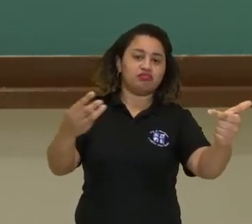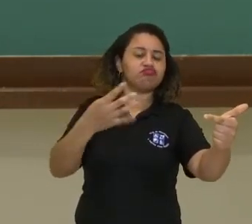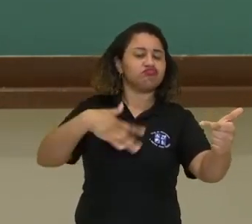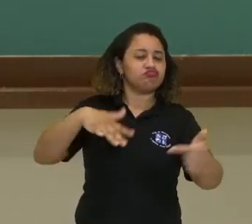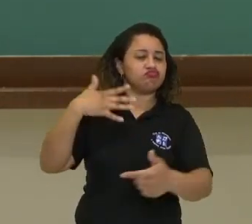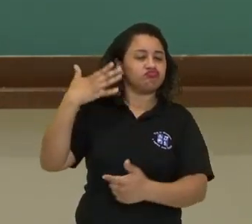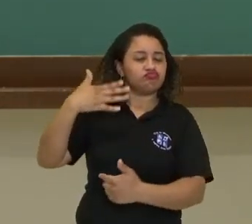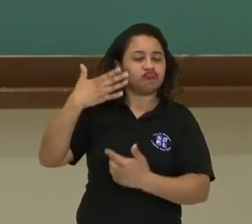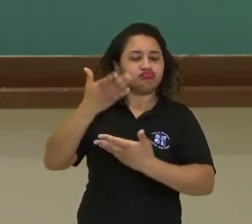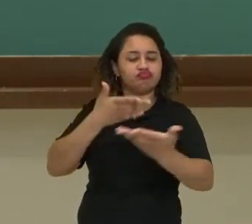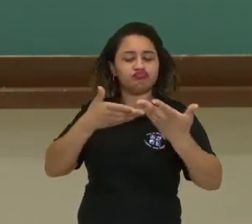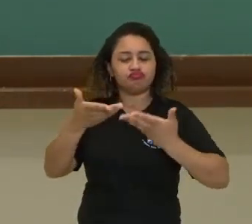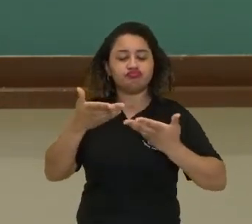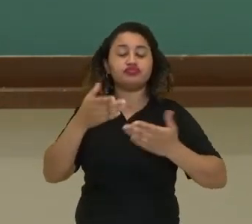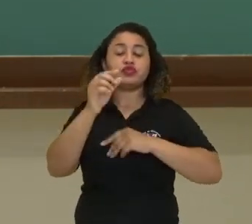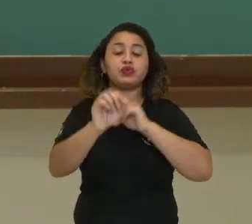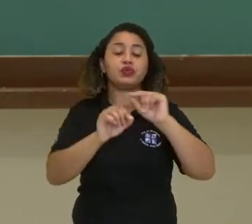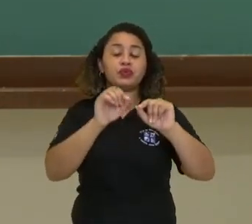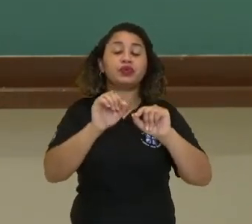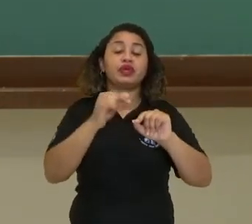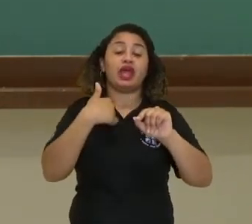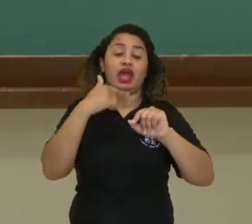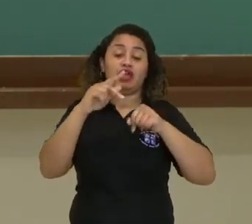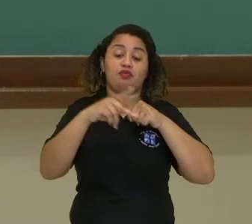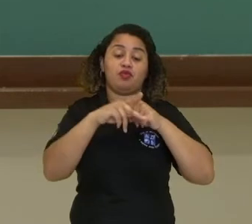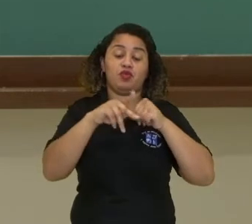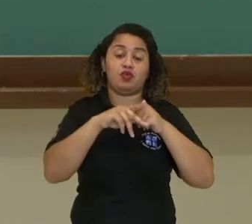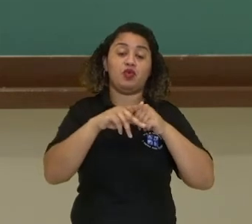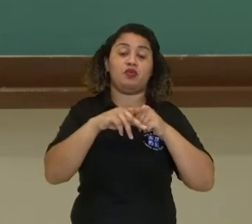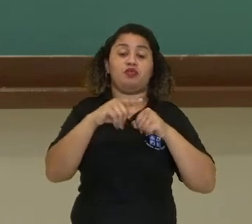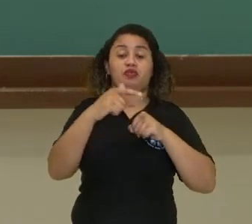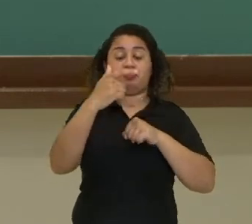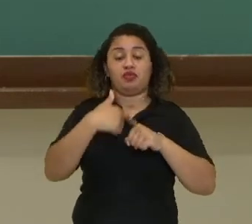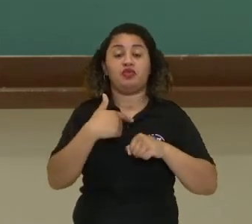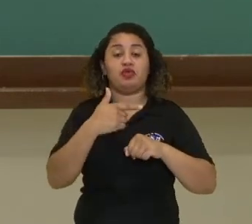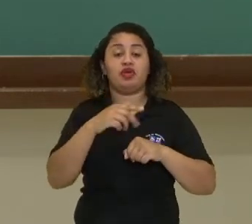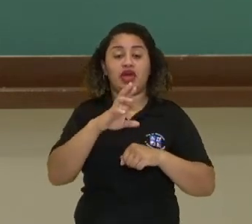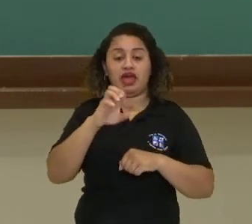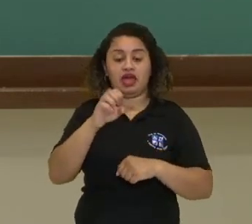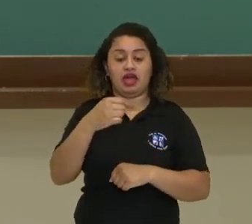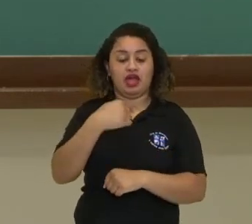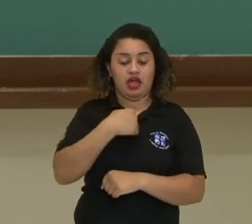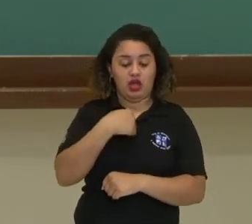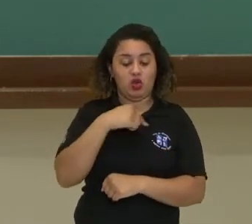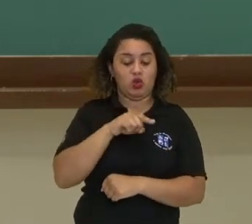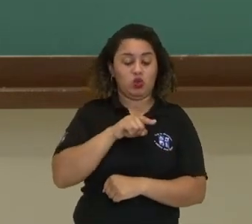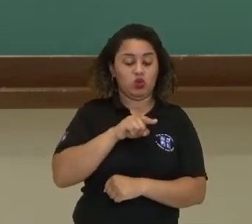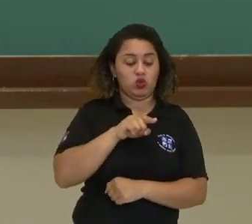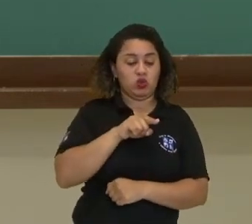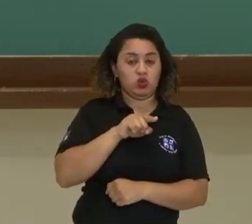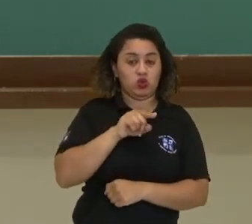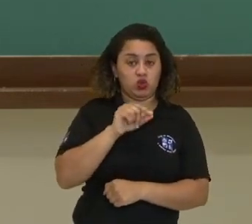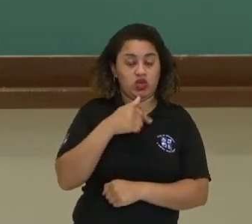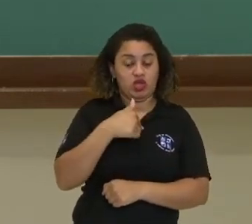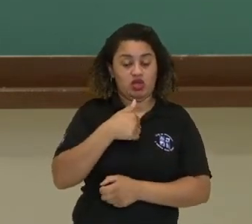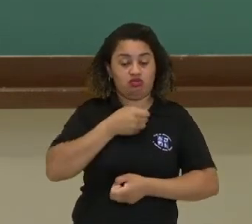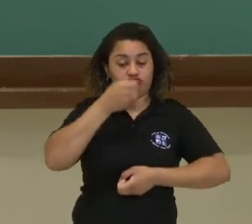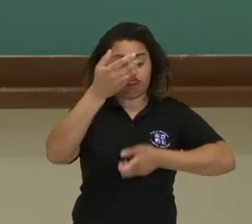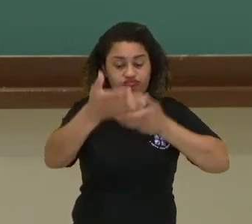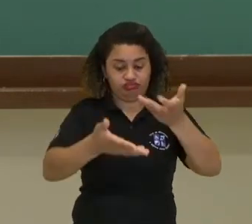do discurso estão relacionadas com os pronomes pessoais do caso reto, que é eu, quem